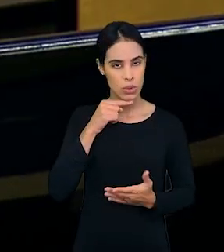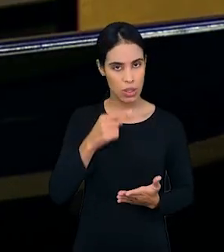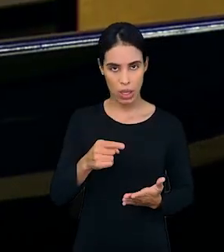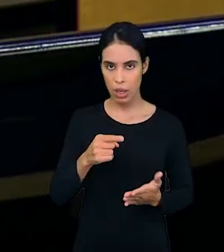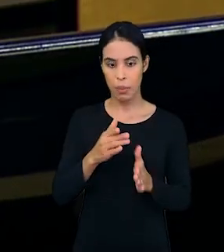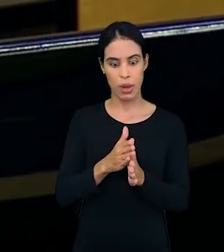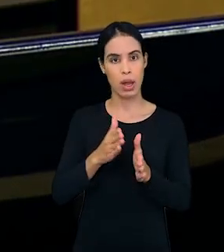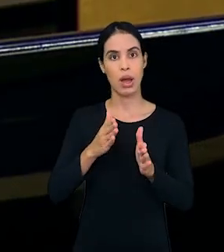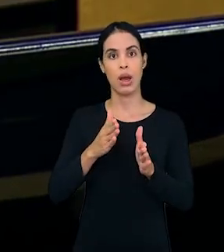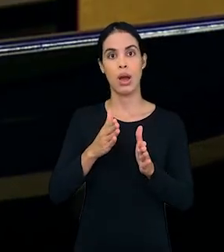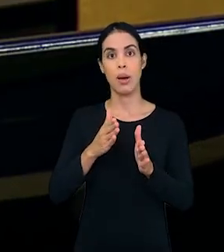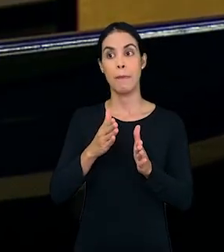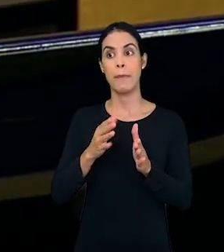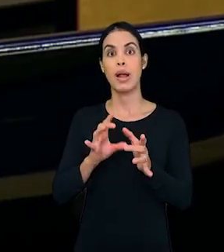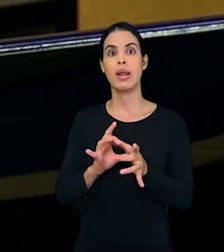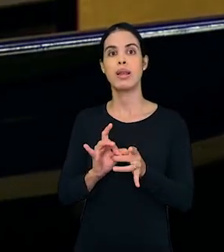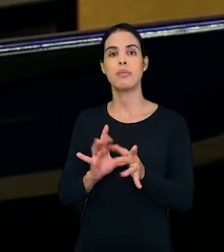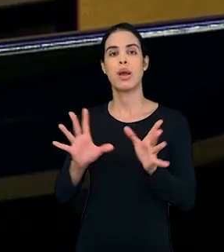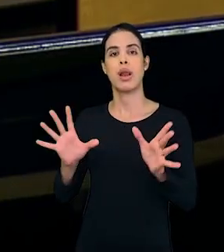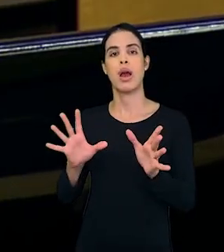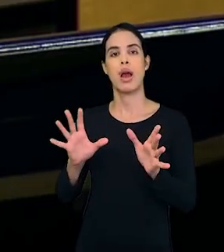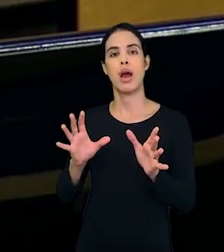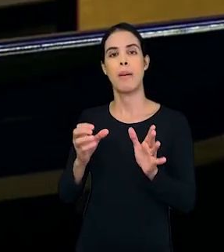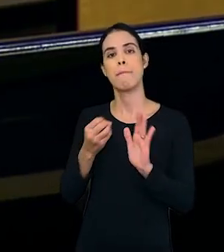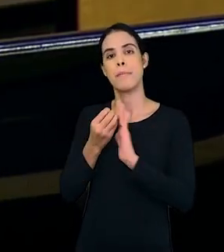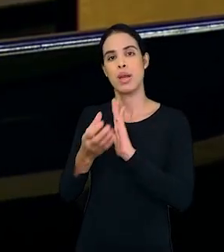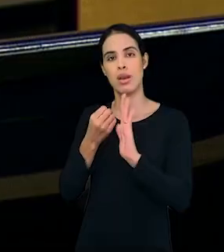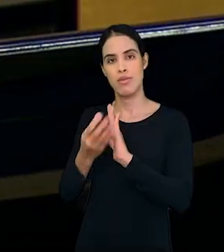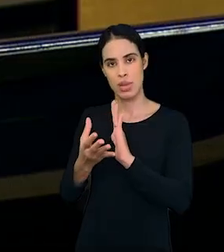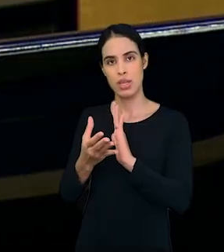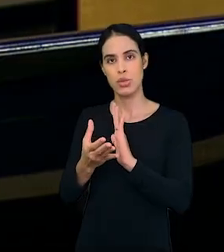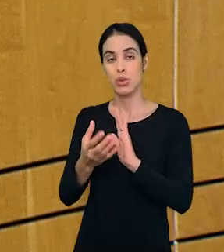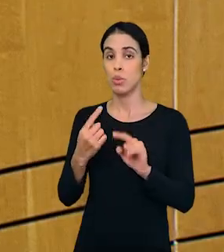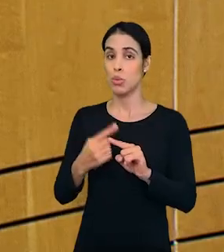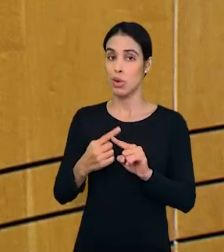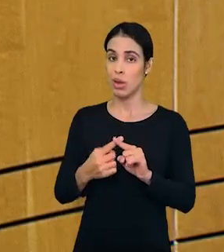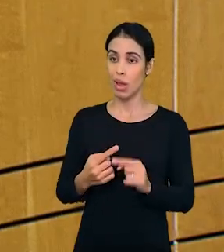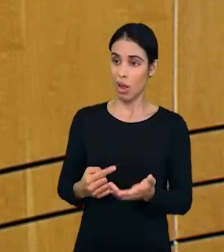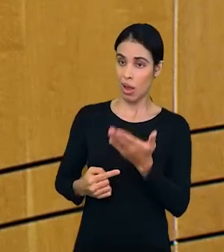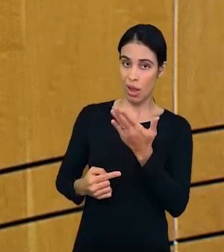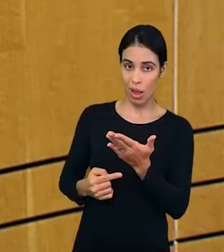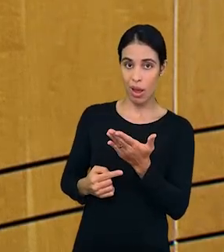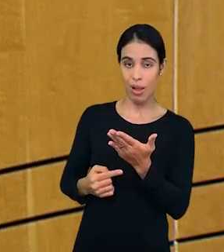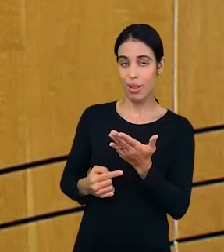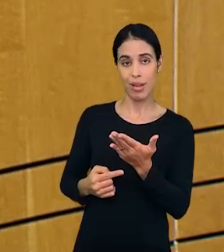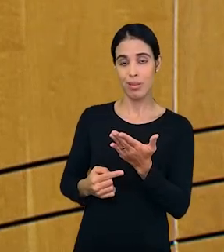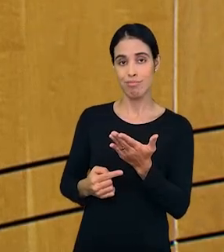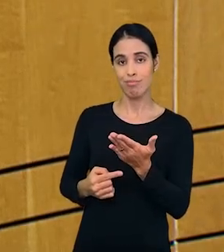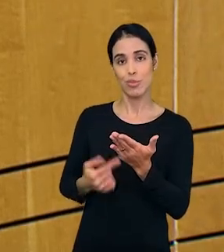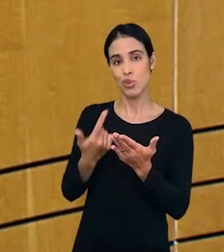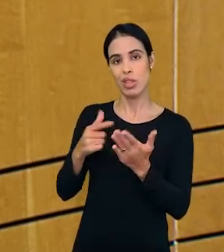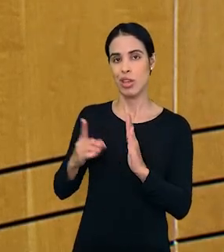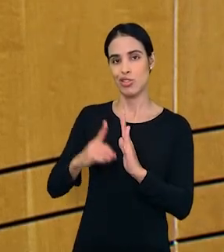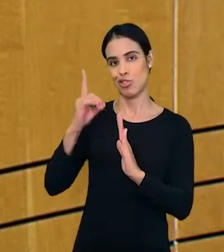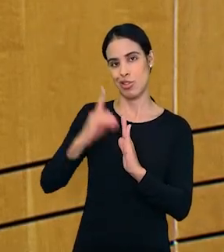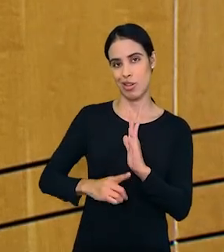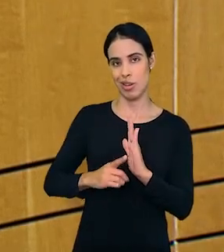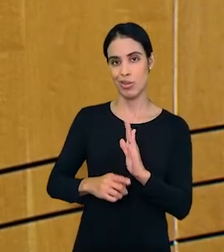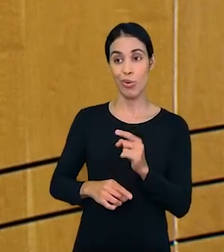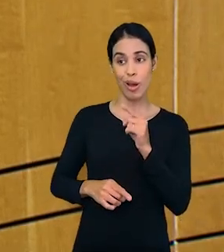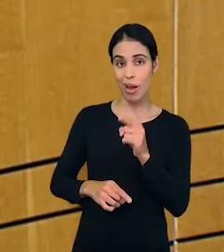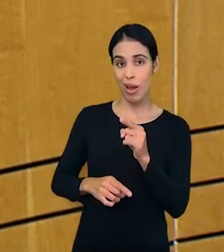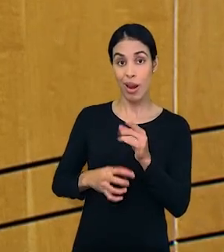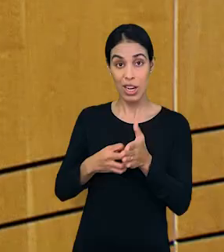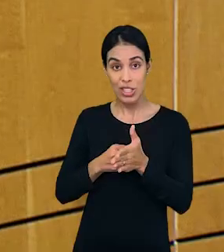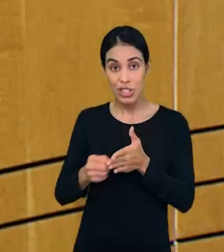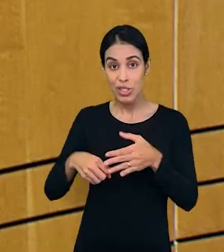possível estender o benefício da jornada especial à empregada, visto que esse é um direito de quem exerce